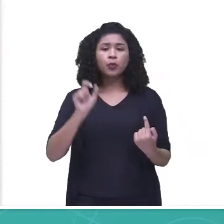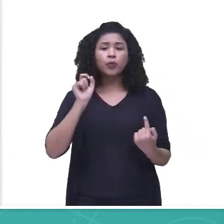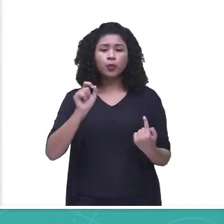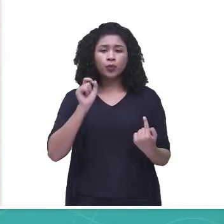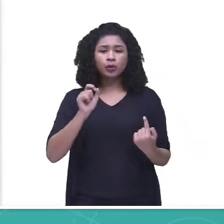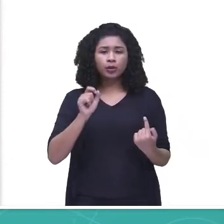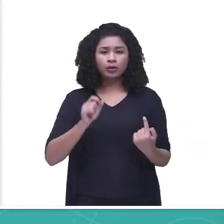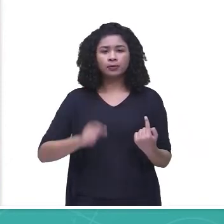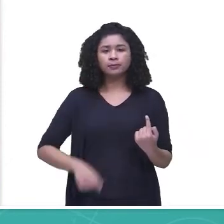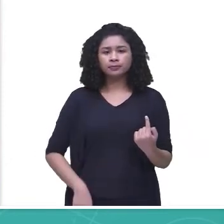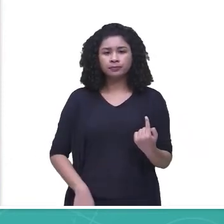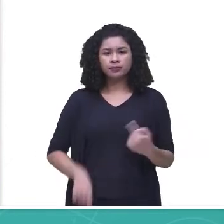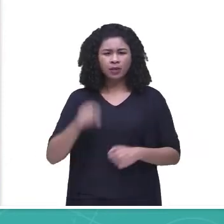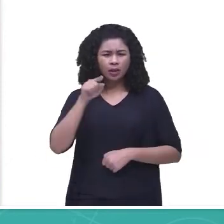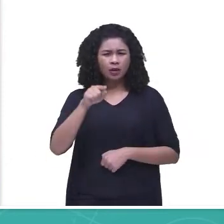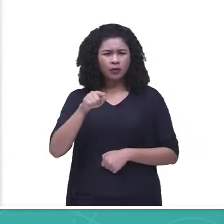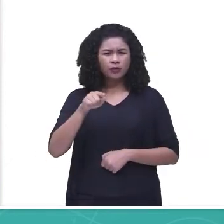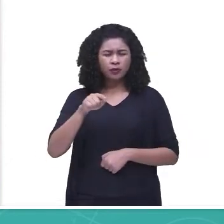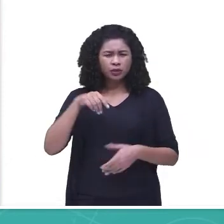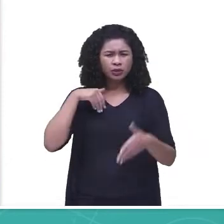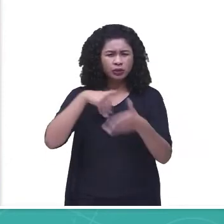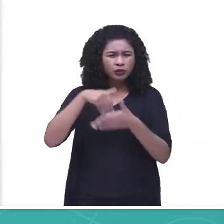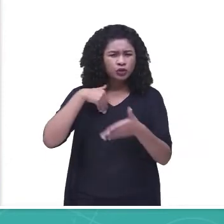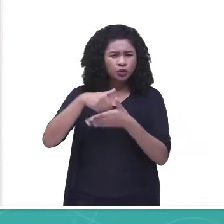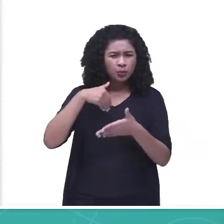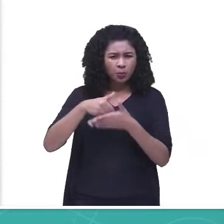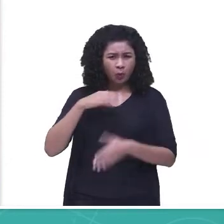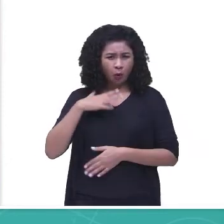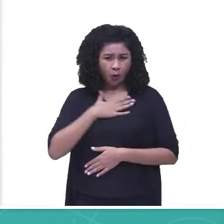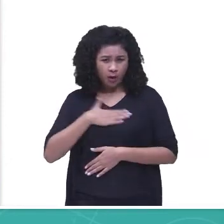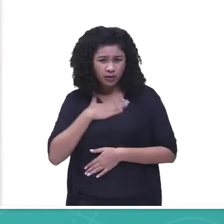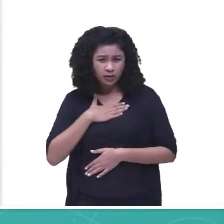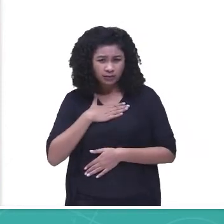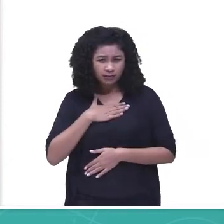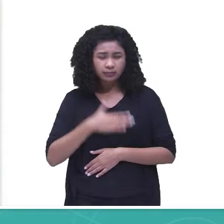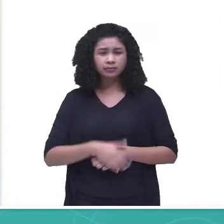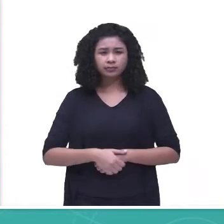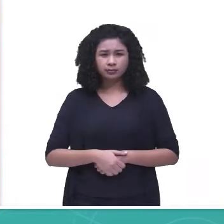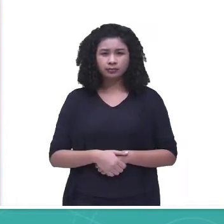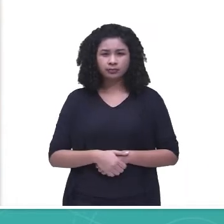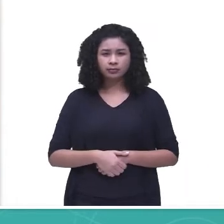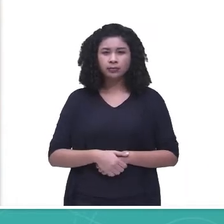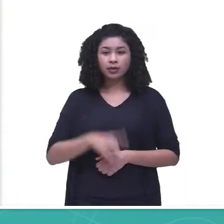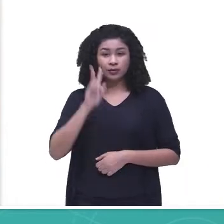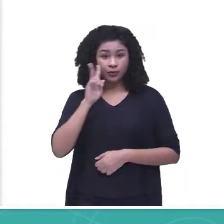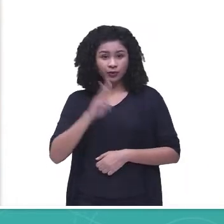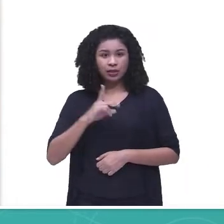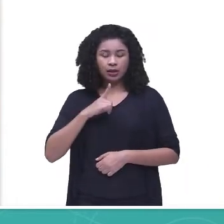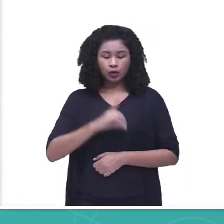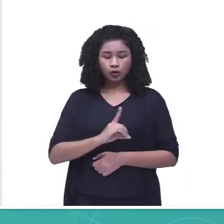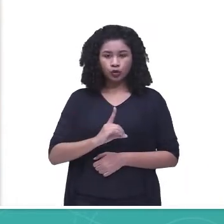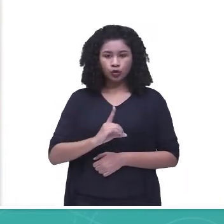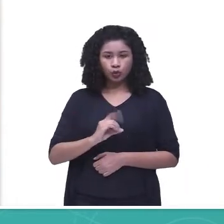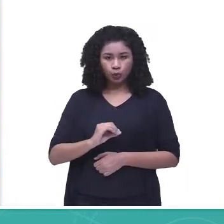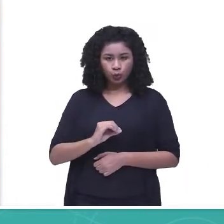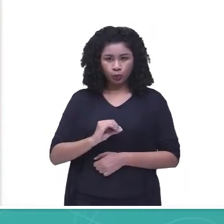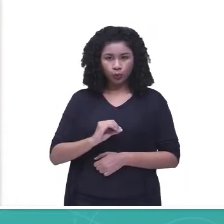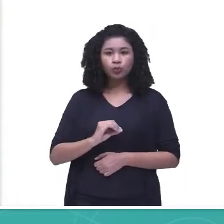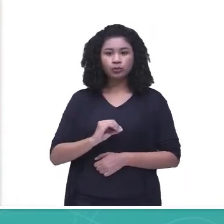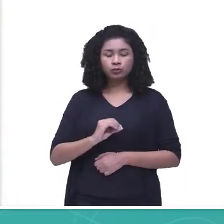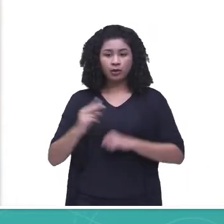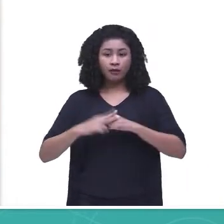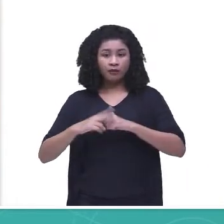play soccer? Você joga futebol? Olha só nessa estrutura. Ele tem o do, que é o verbo auxiliar,